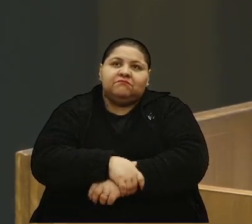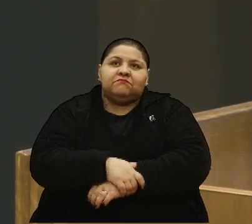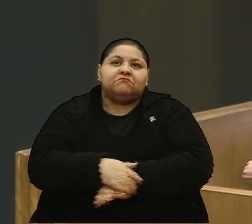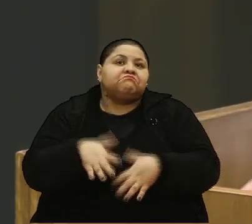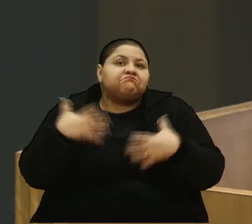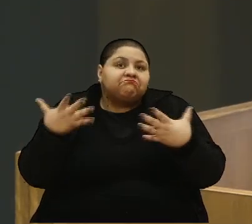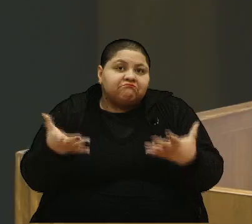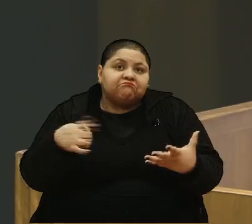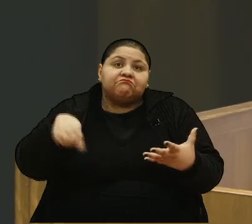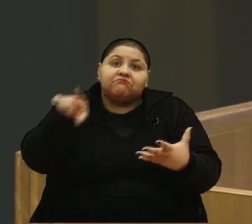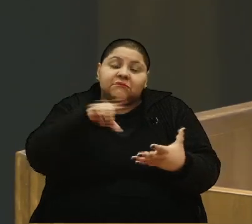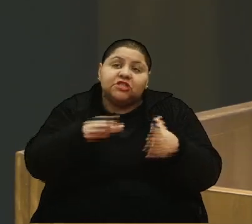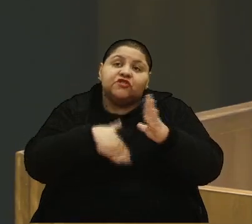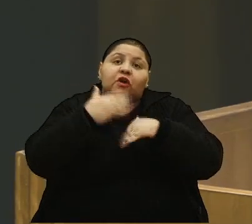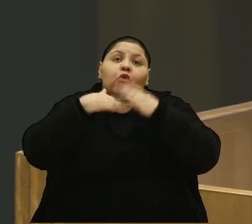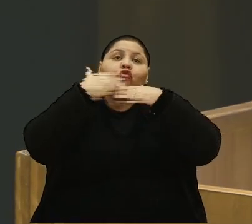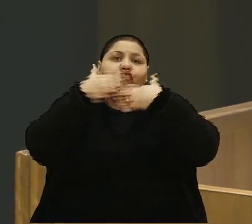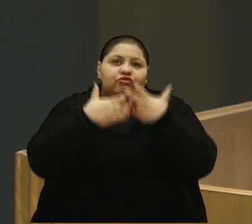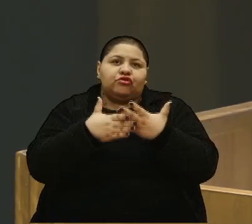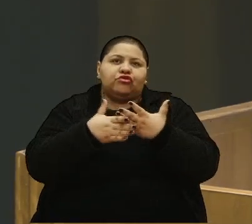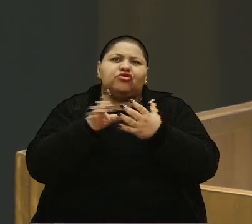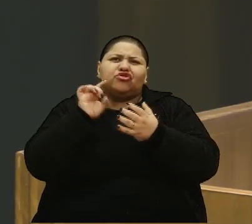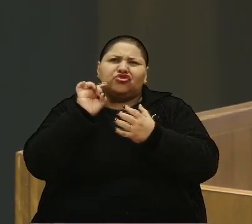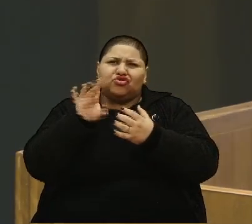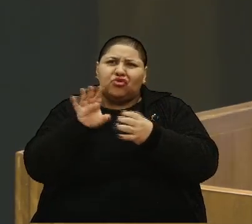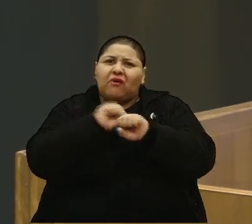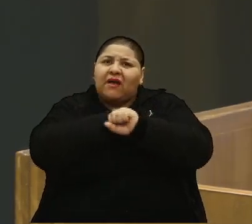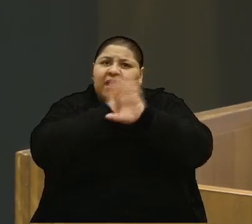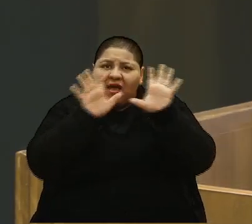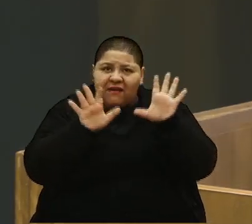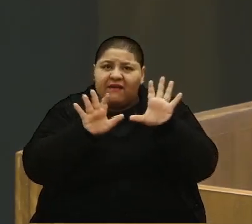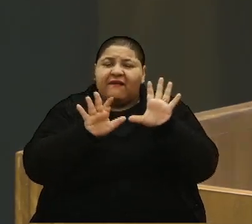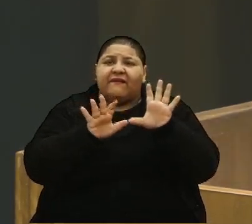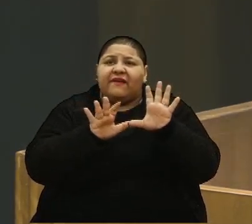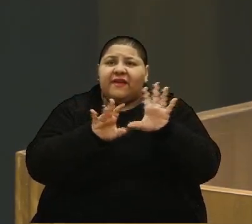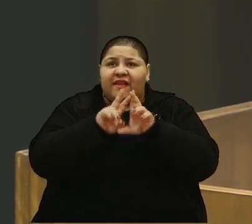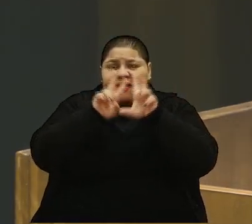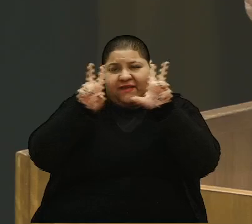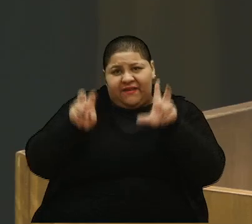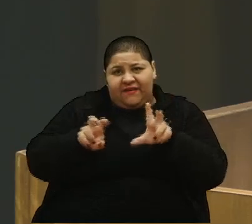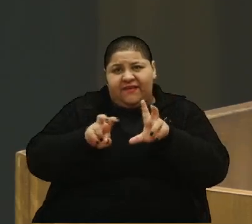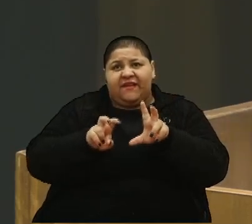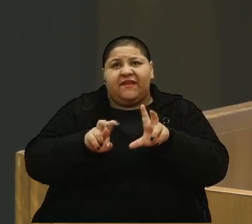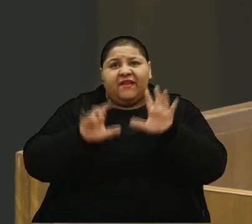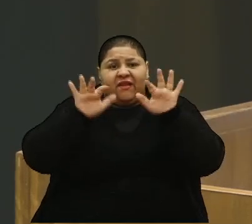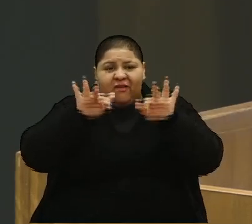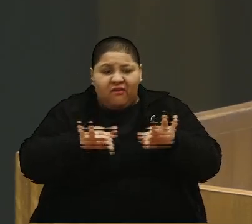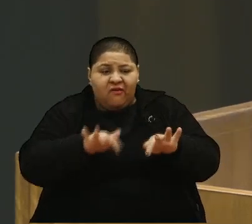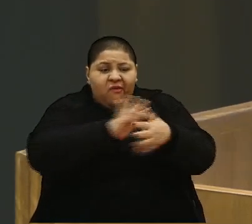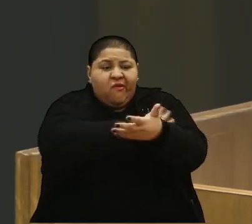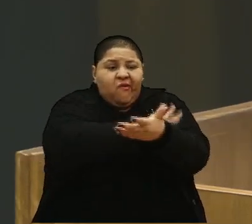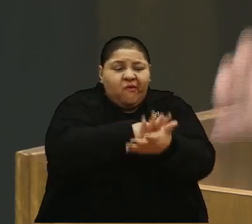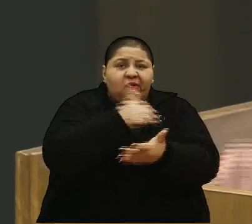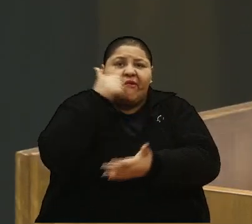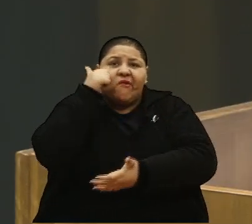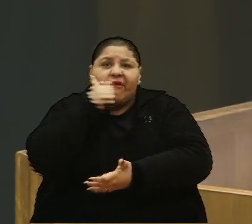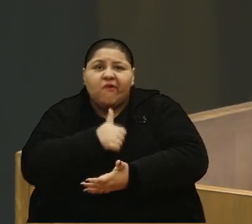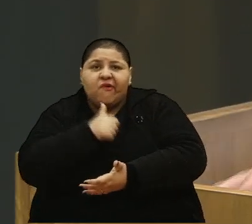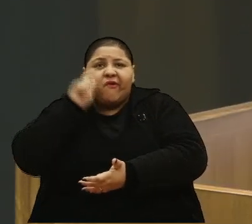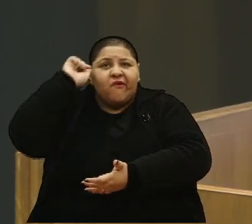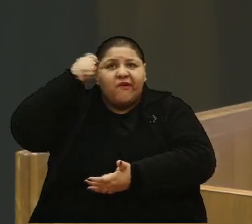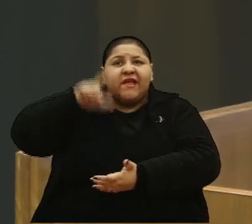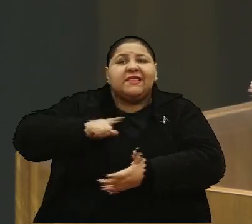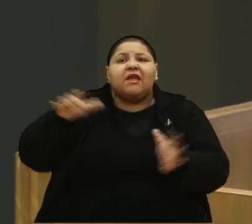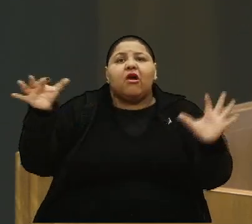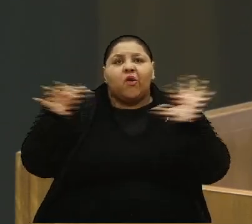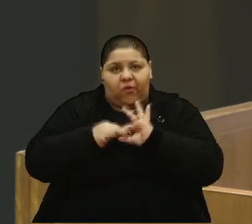Dessas coisas que a gente vai construindo. Então, acho que só para deixar o tom, e é isso. E quando o assunto é o combate à discriminação das mulheres, dos negros, nós temos que nos